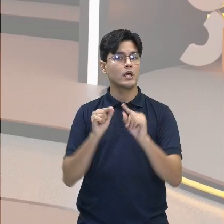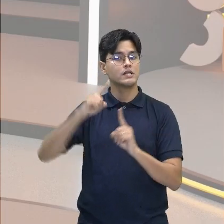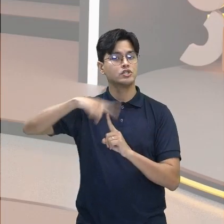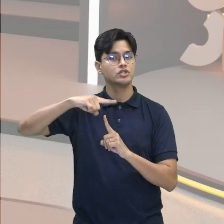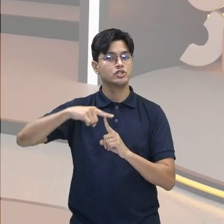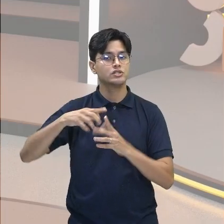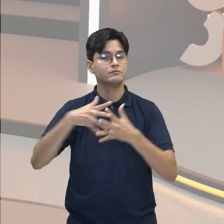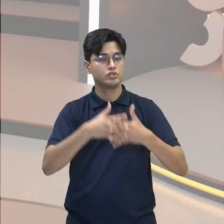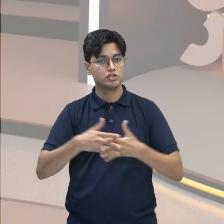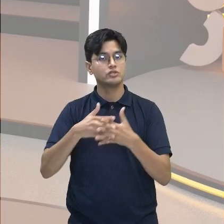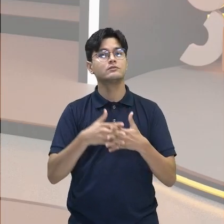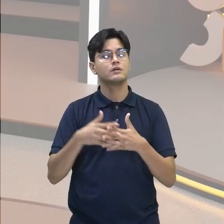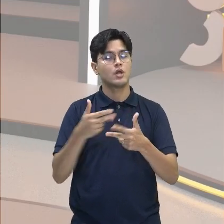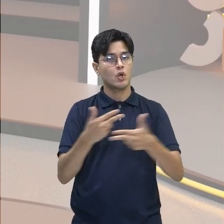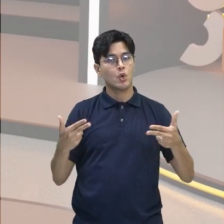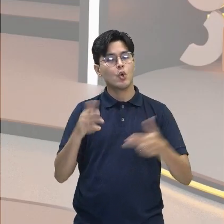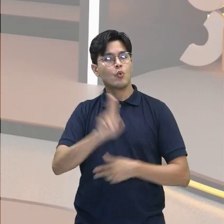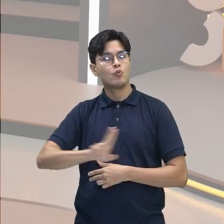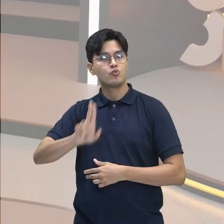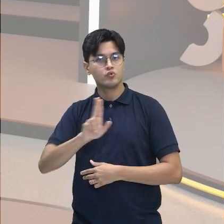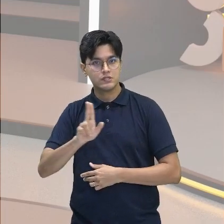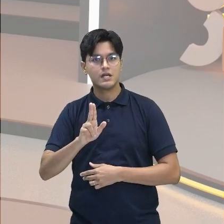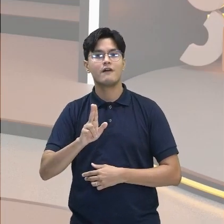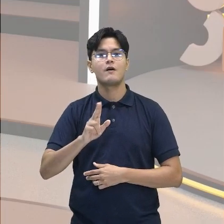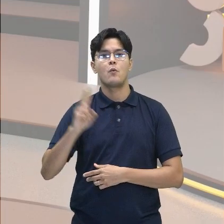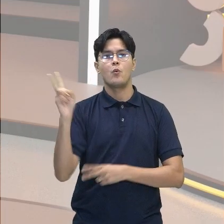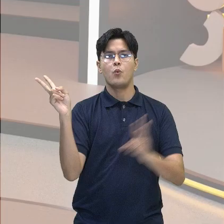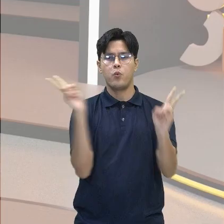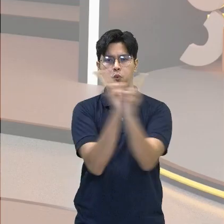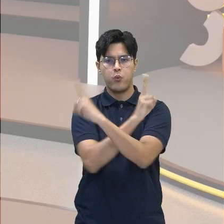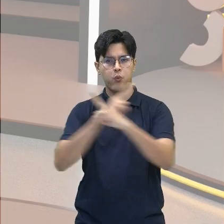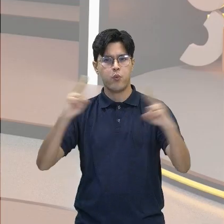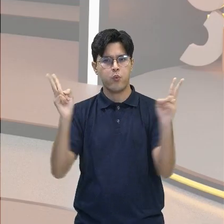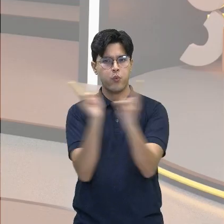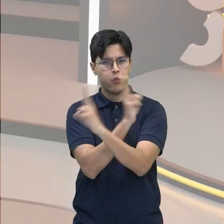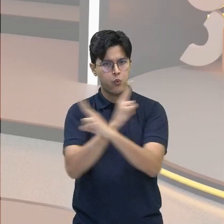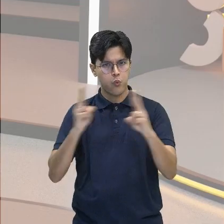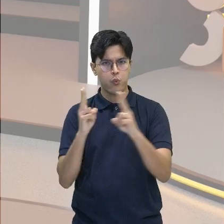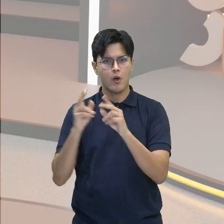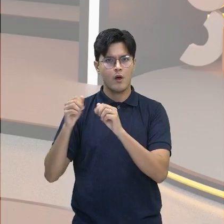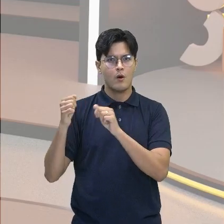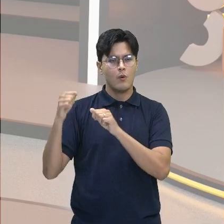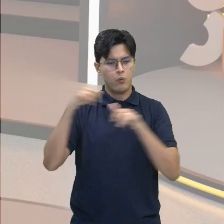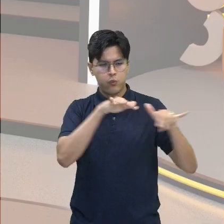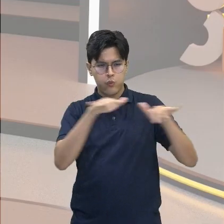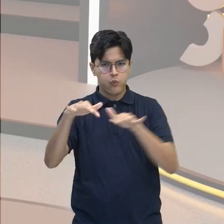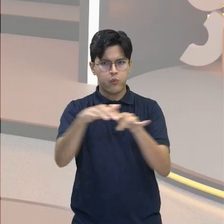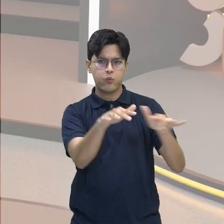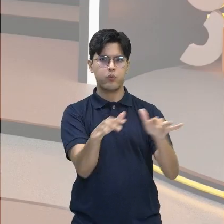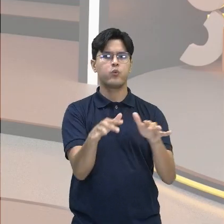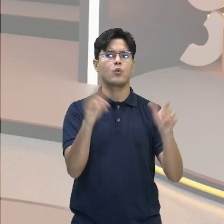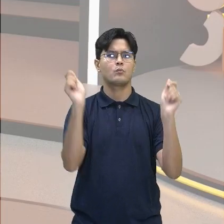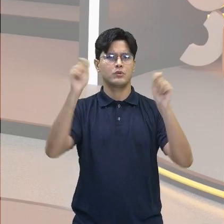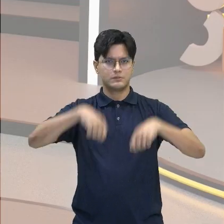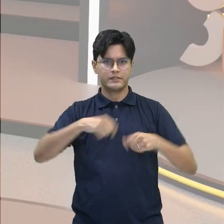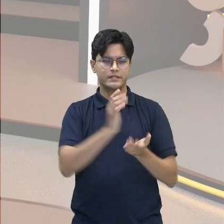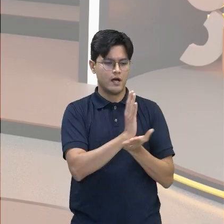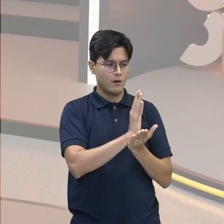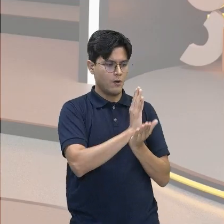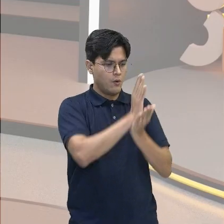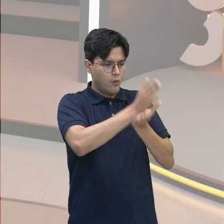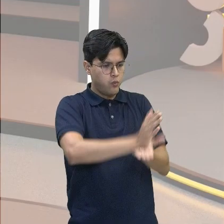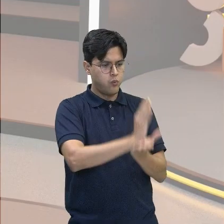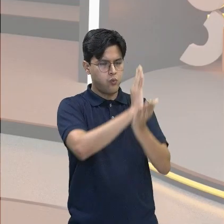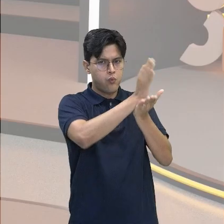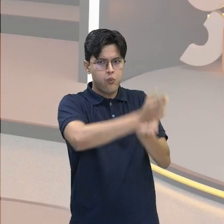a força dos ventos, as correntes marítimas, para ajudar nesse processo de deslocamento, né? Então, dependia muito